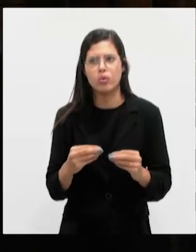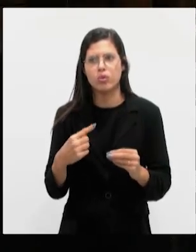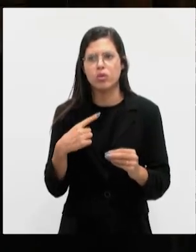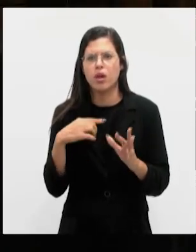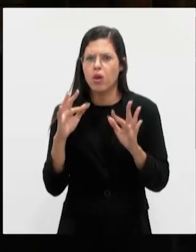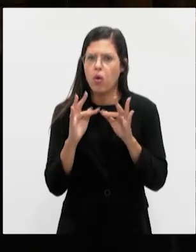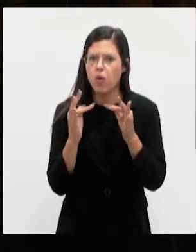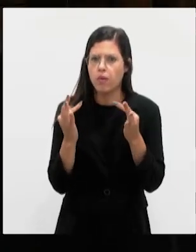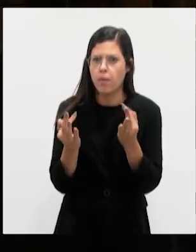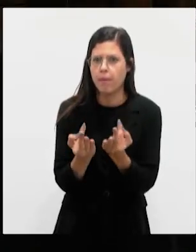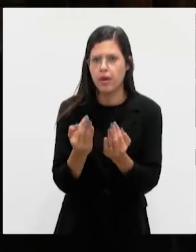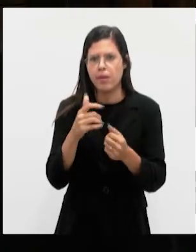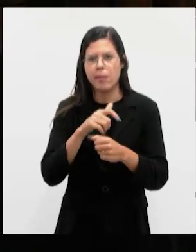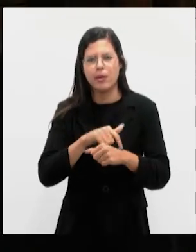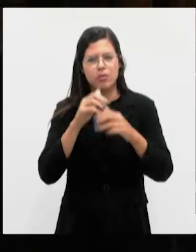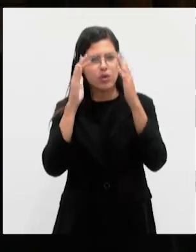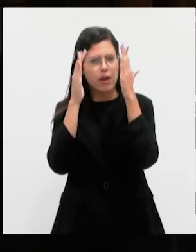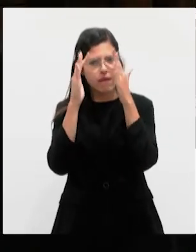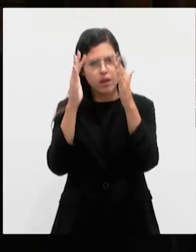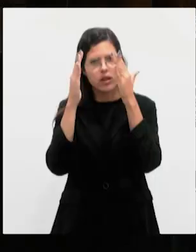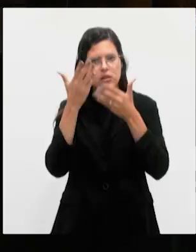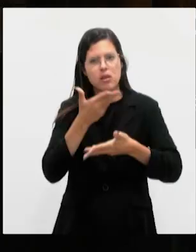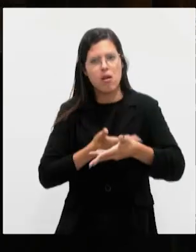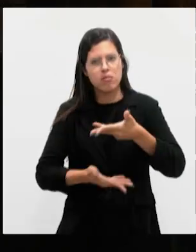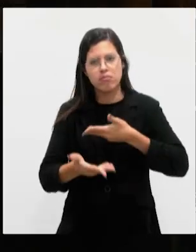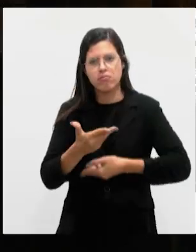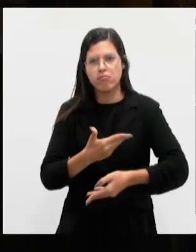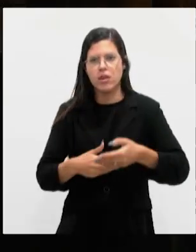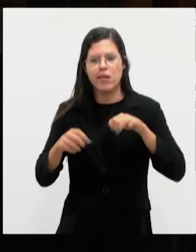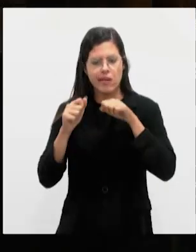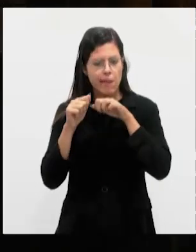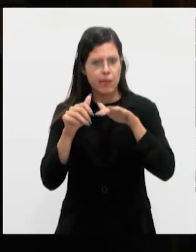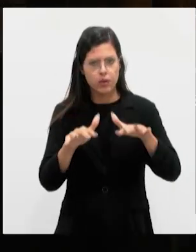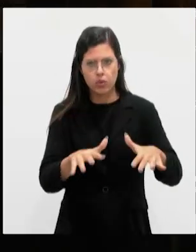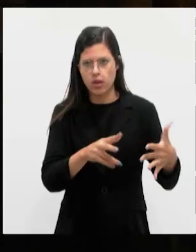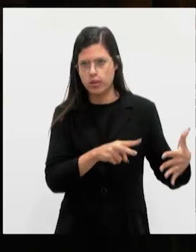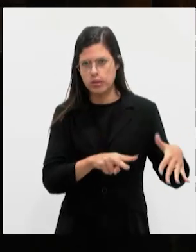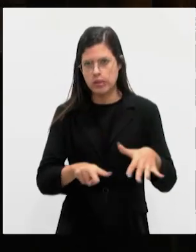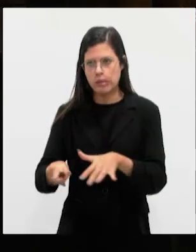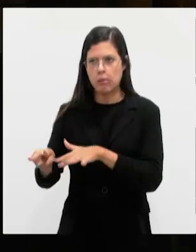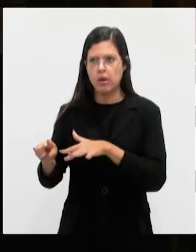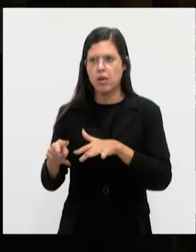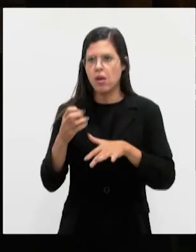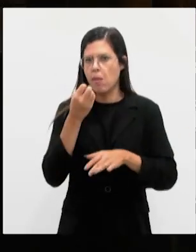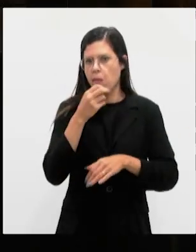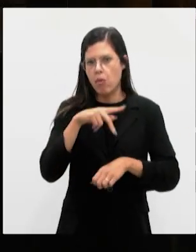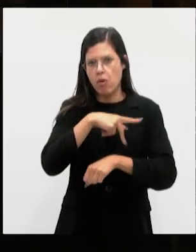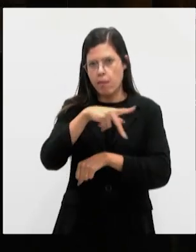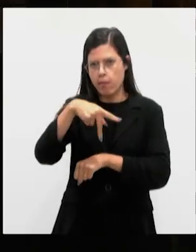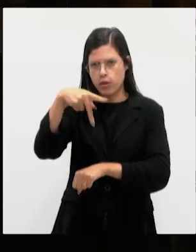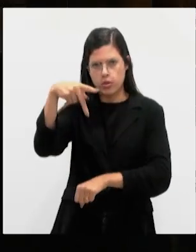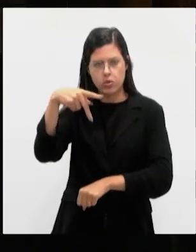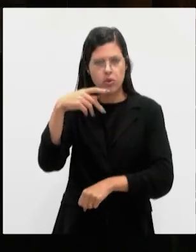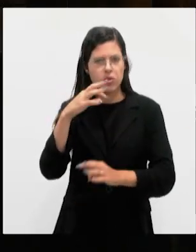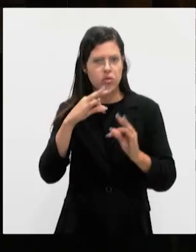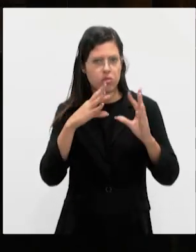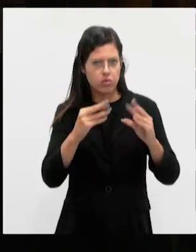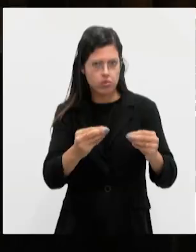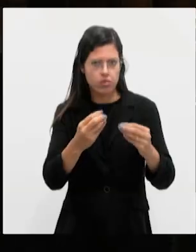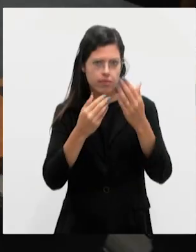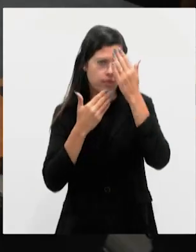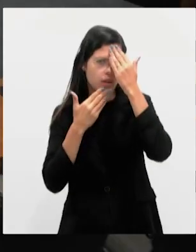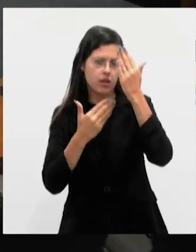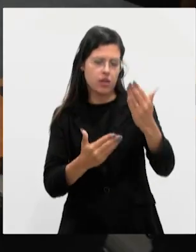um momento de reflexão e sejam abençoados nessa semana, desejando boa Páscoa a todos. Muito obrigado.